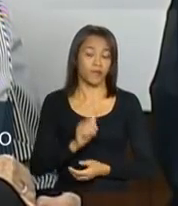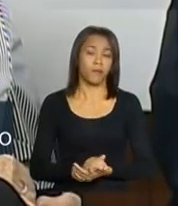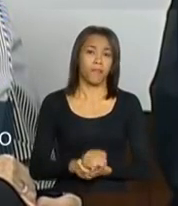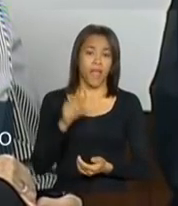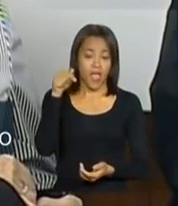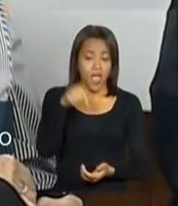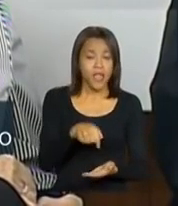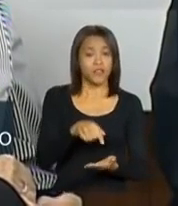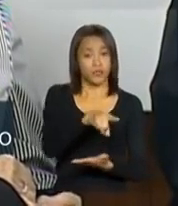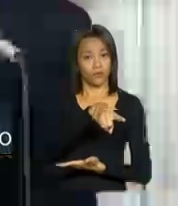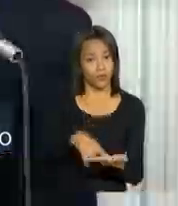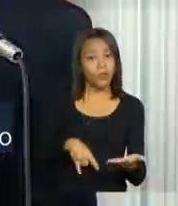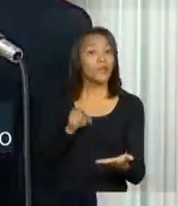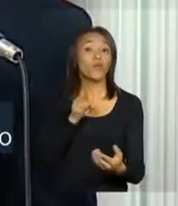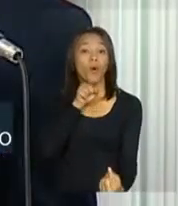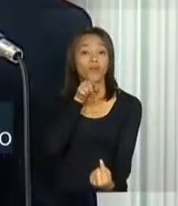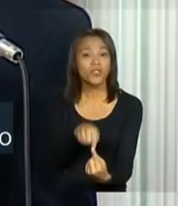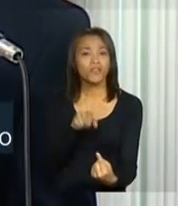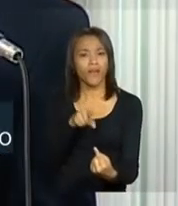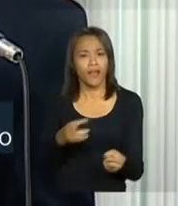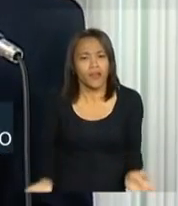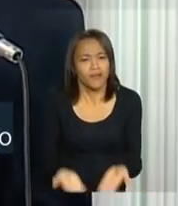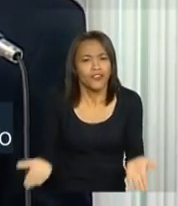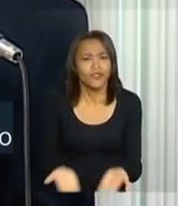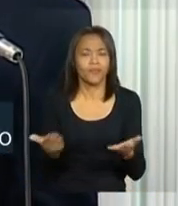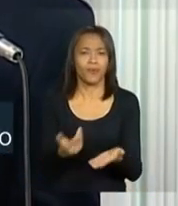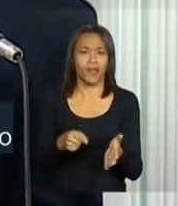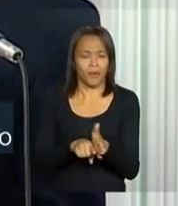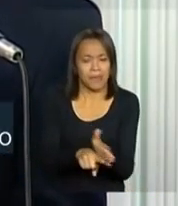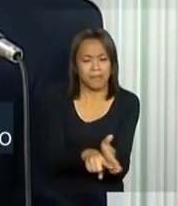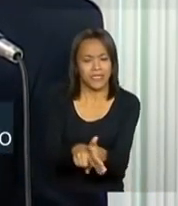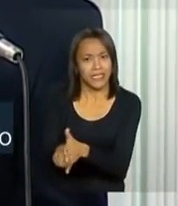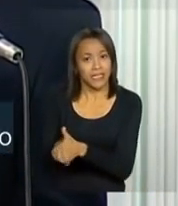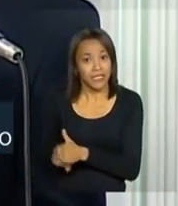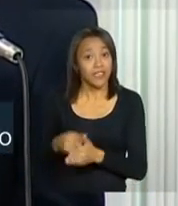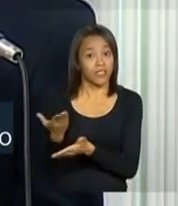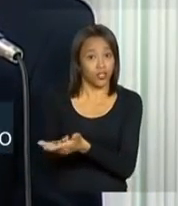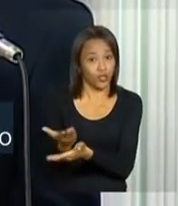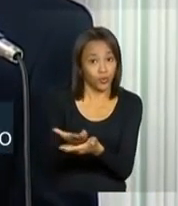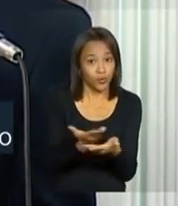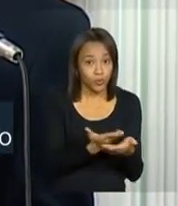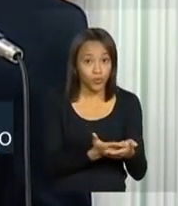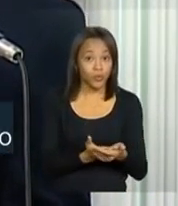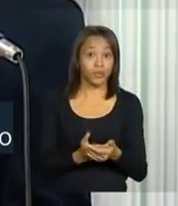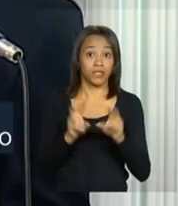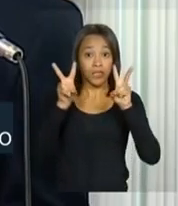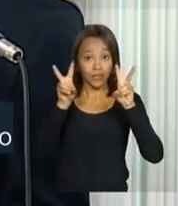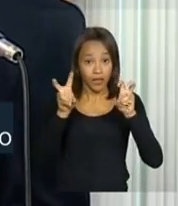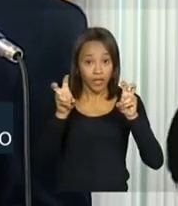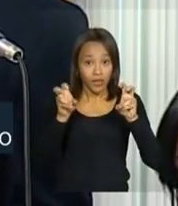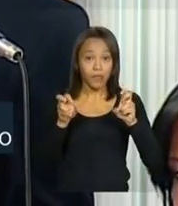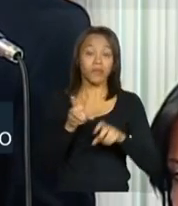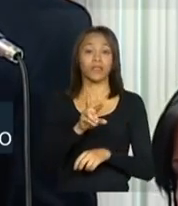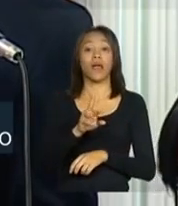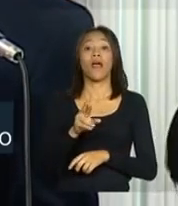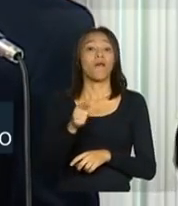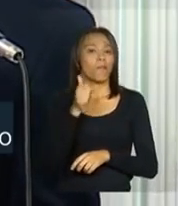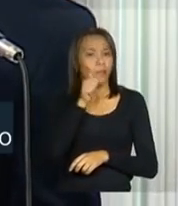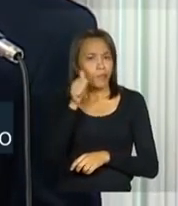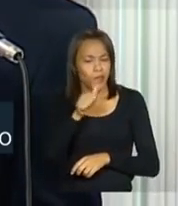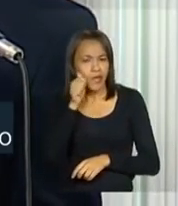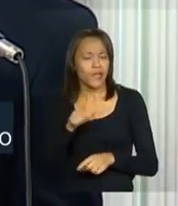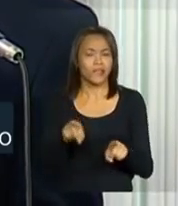Essa chamada, então, visa estimular e fortalecer a produção de pesquisas e estudos relacionados aos temas das relações de gênero,